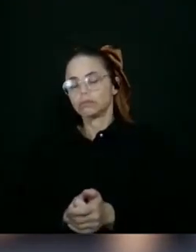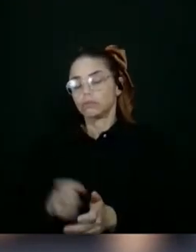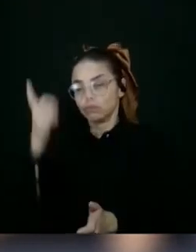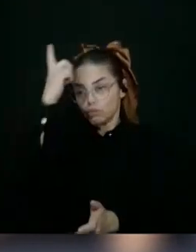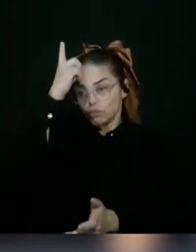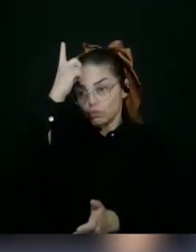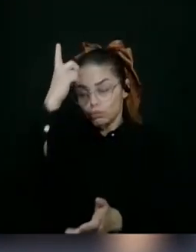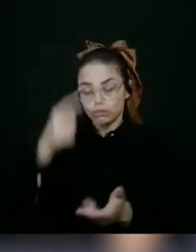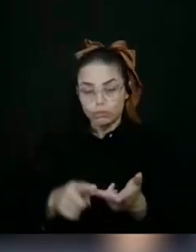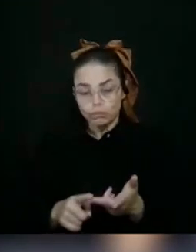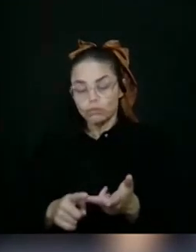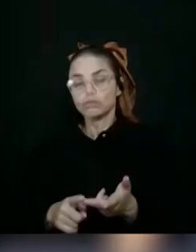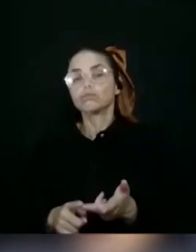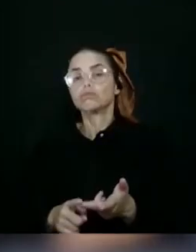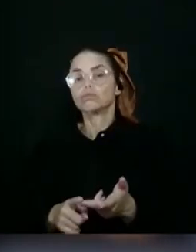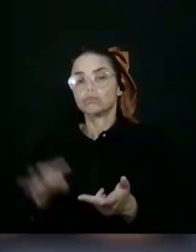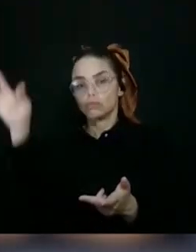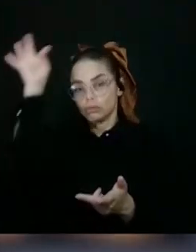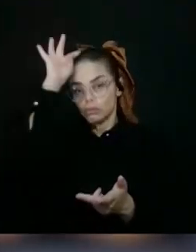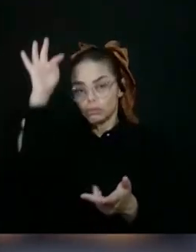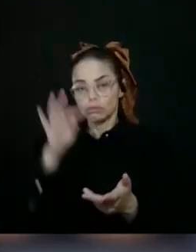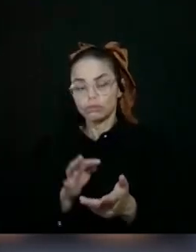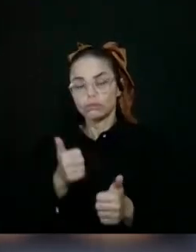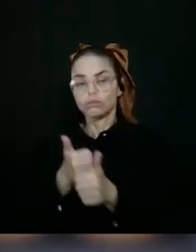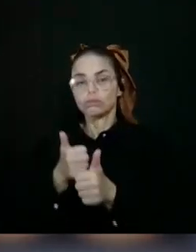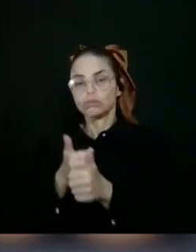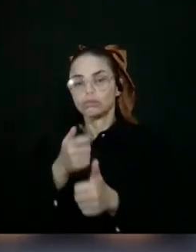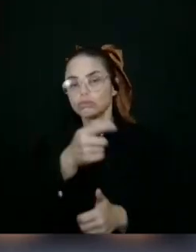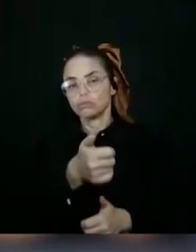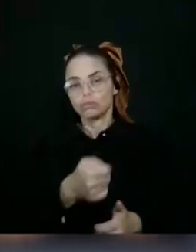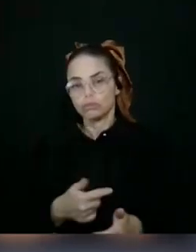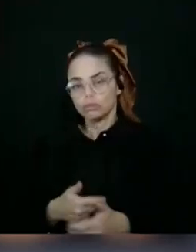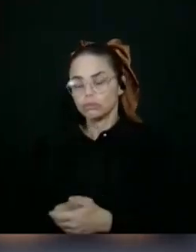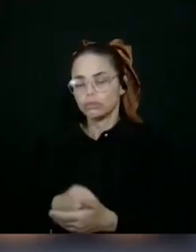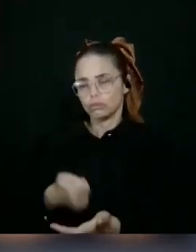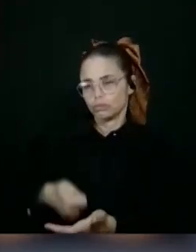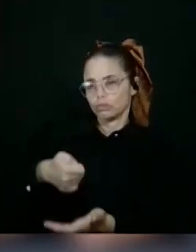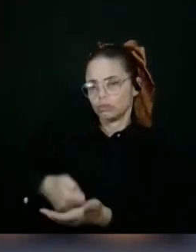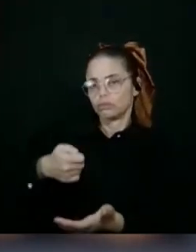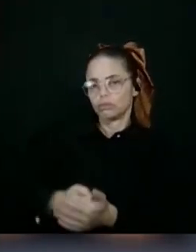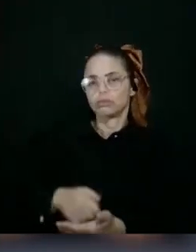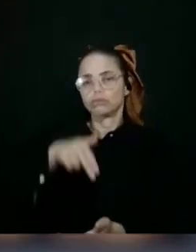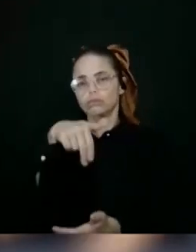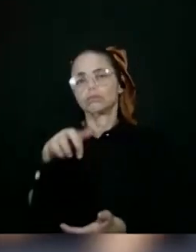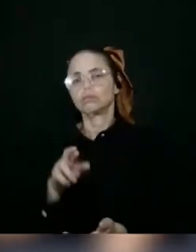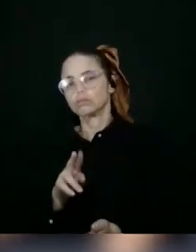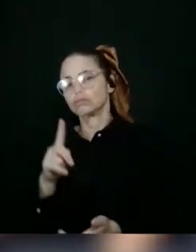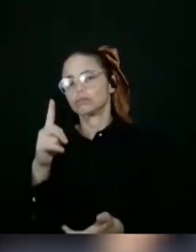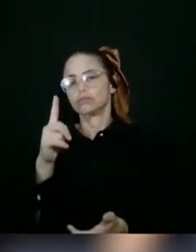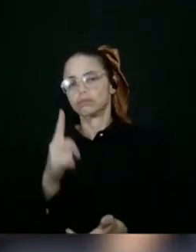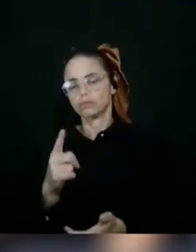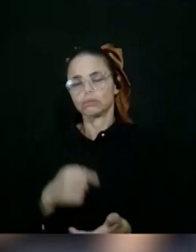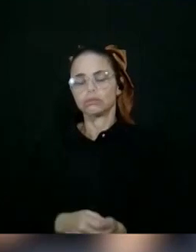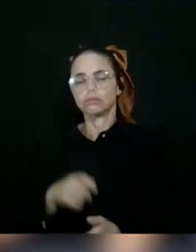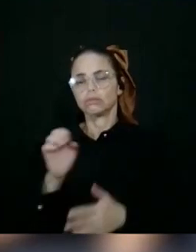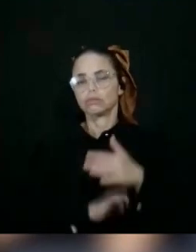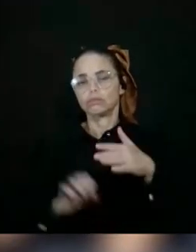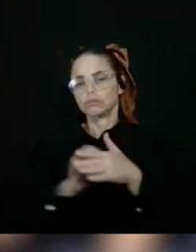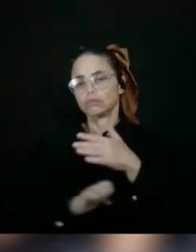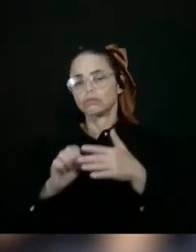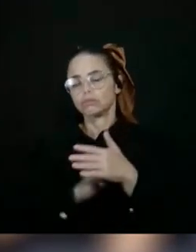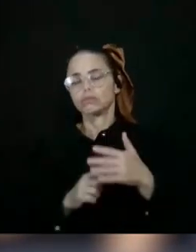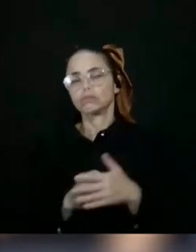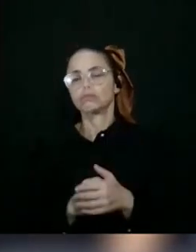está agora às margens, efetivamente, de uma cobrança da nova NR1, por exemplo, e as empresas, muitas delas,